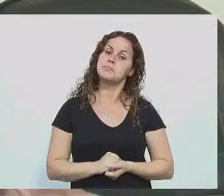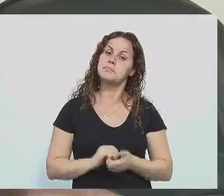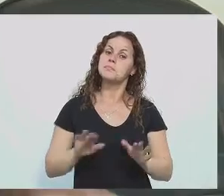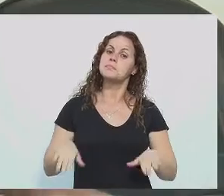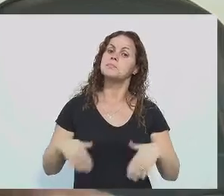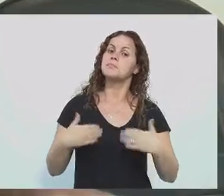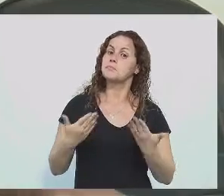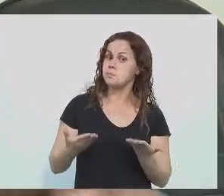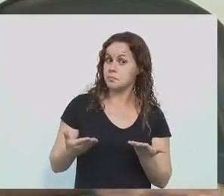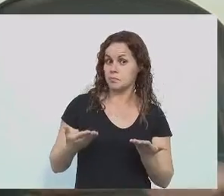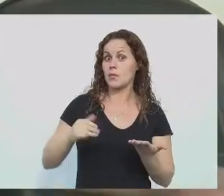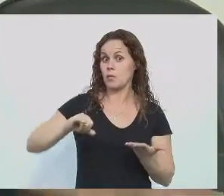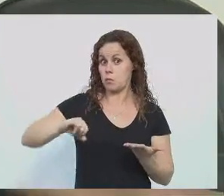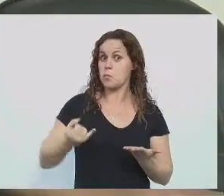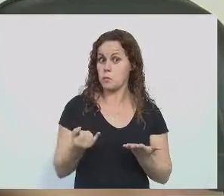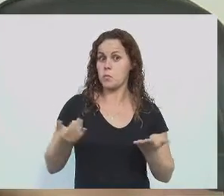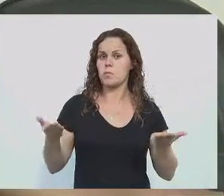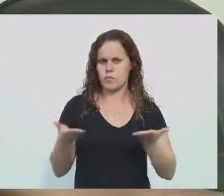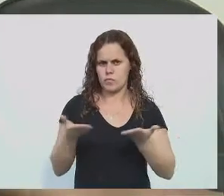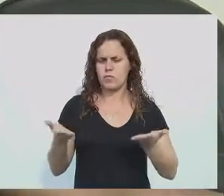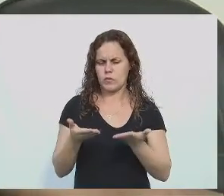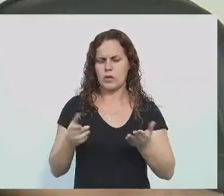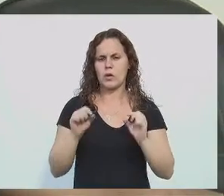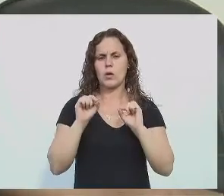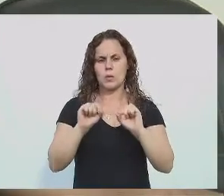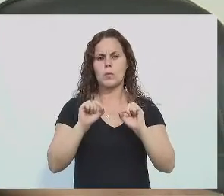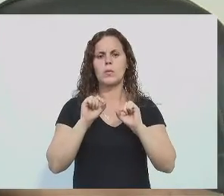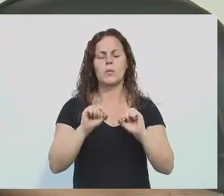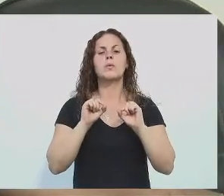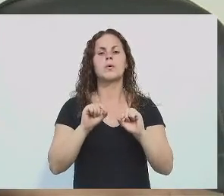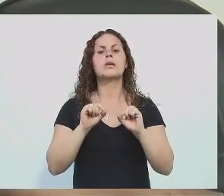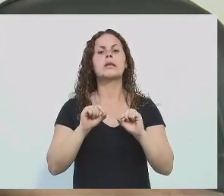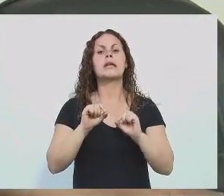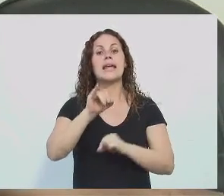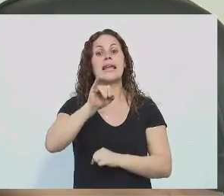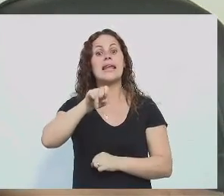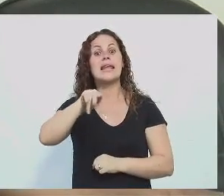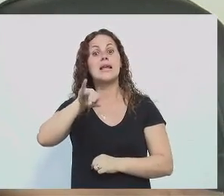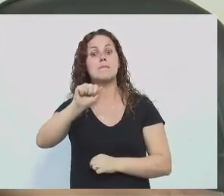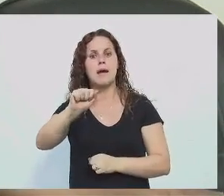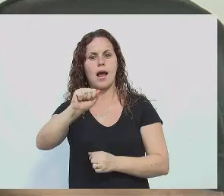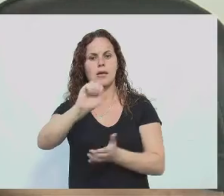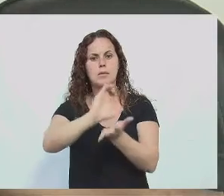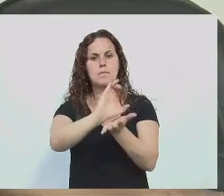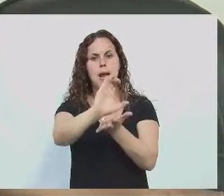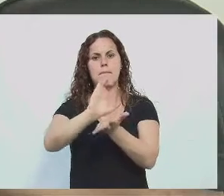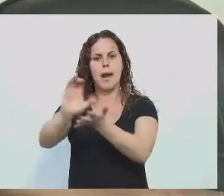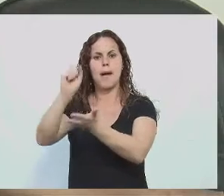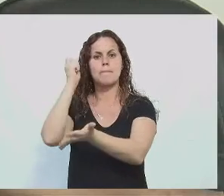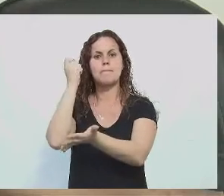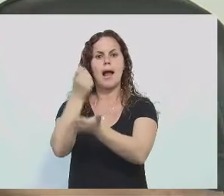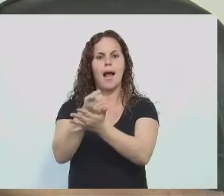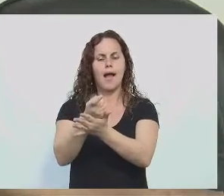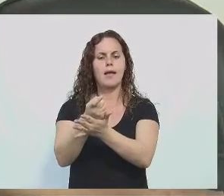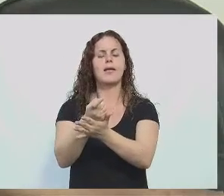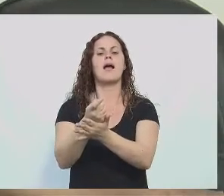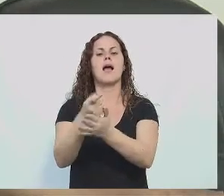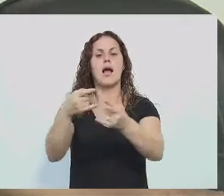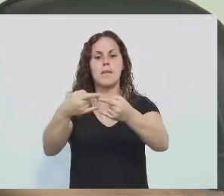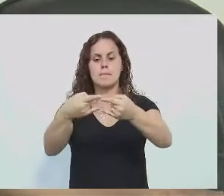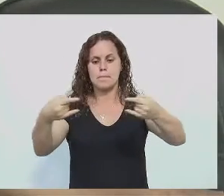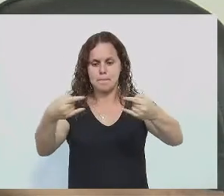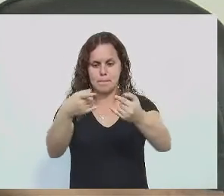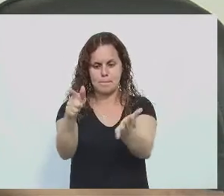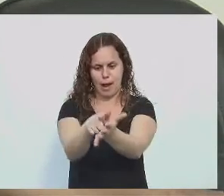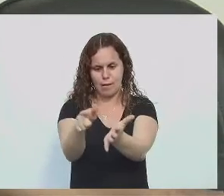Salientamos na oportunidade que compete ao IMAS custear as despesas com as cédulas da eleição, o almoço